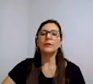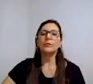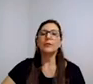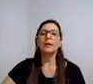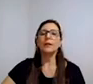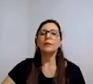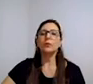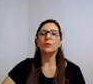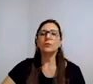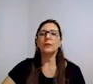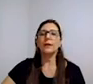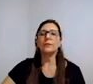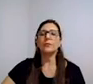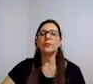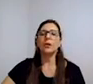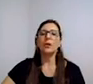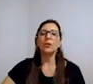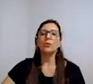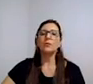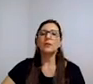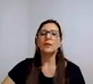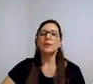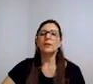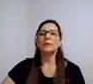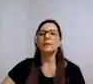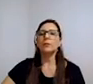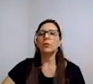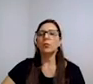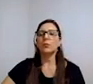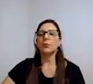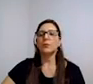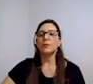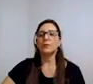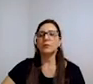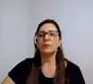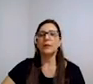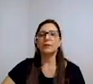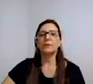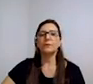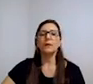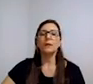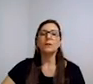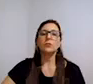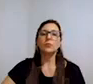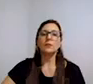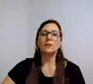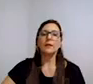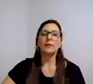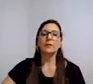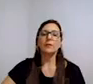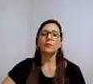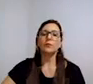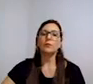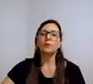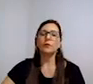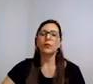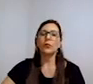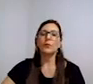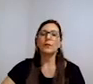movimentos lentos e involuntários, ou seja, não ocorre por nossa vontade. Suas células